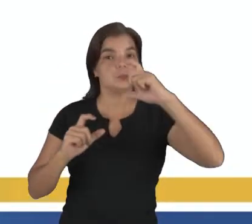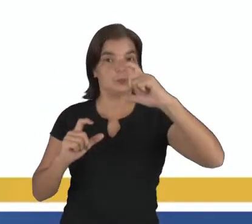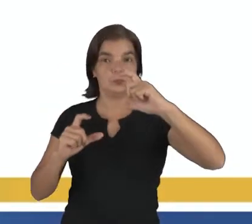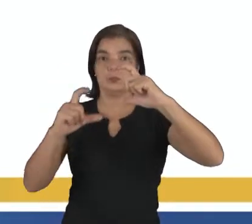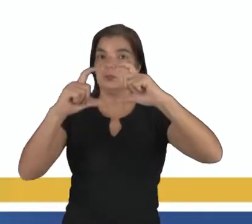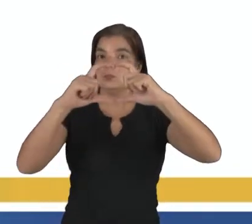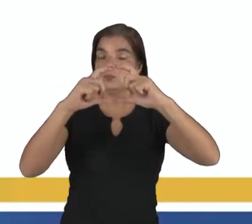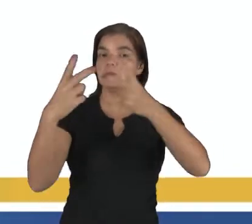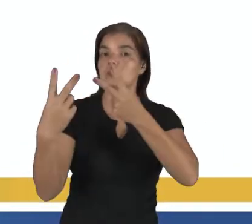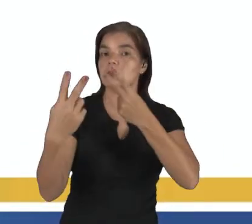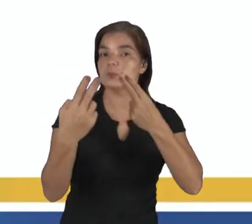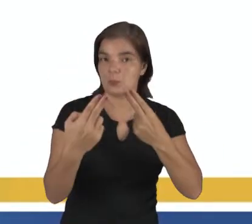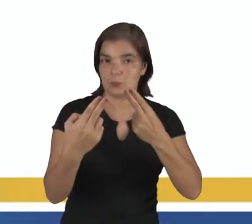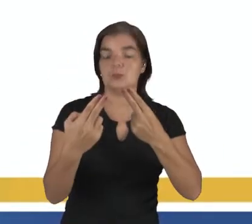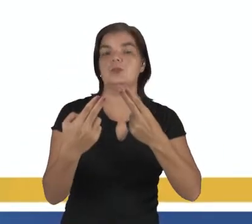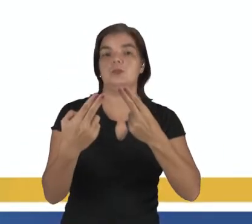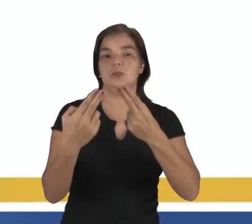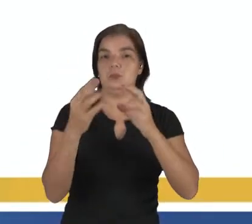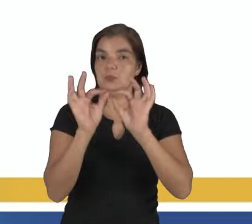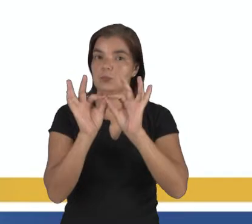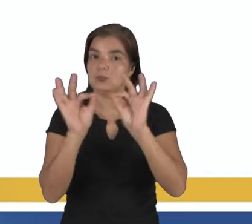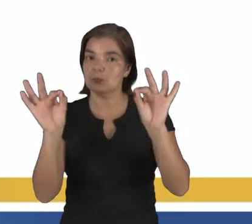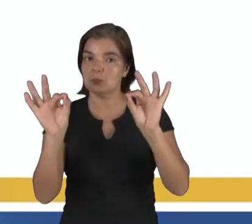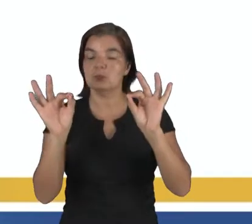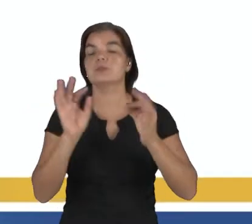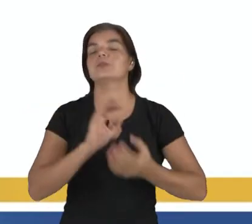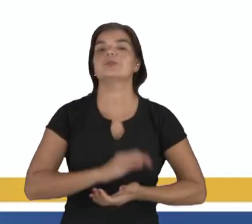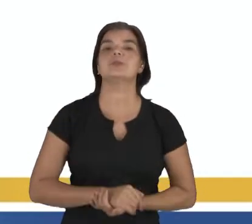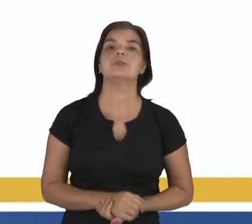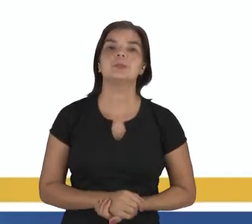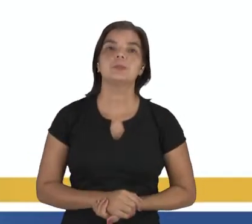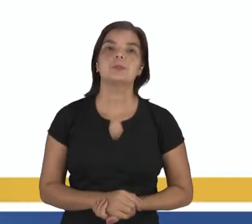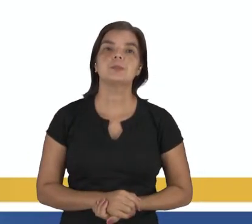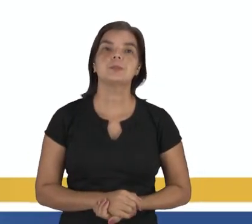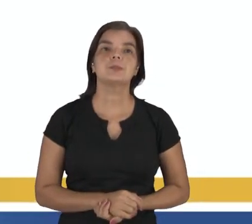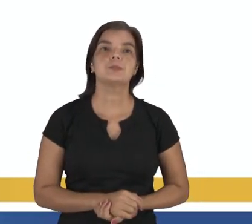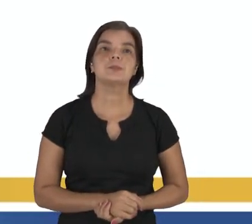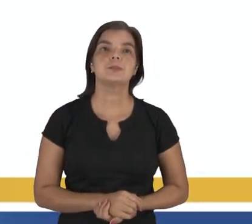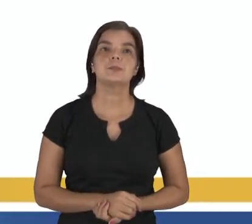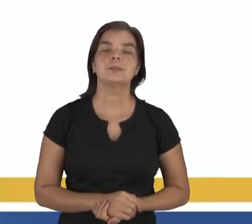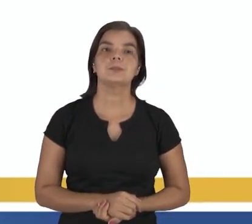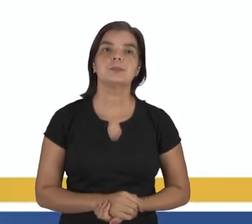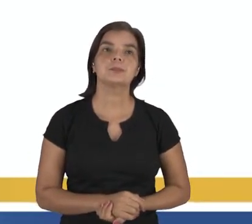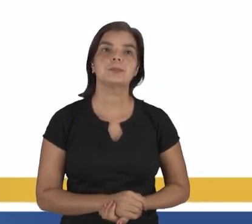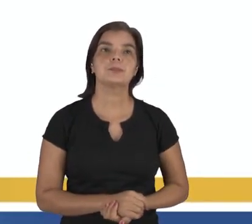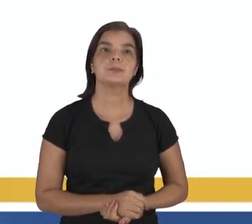ele vai ter a mesma distância. Continuando.